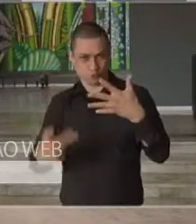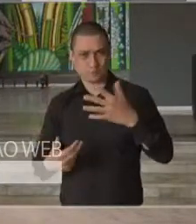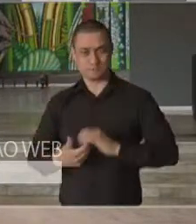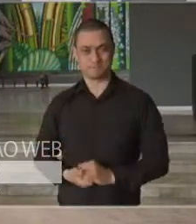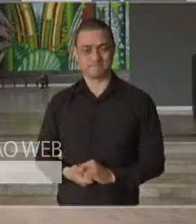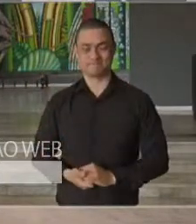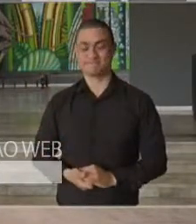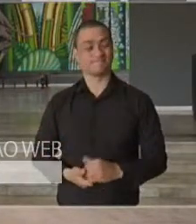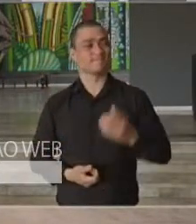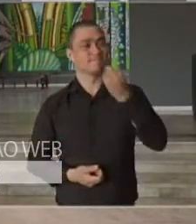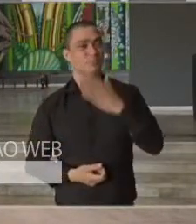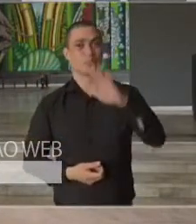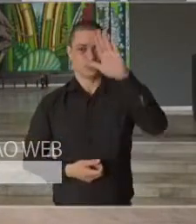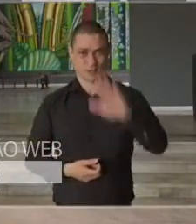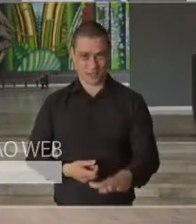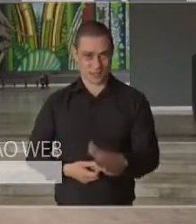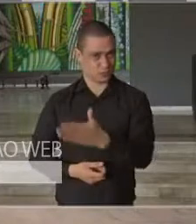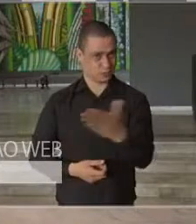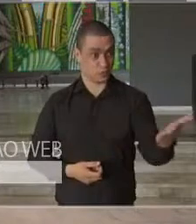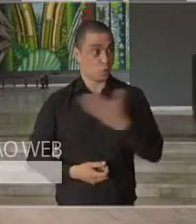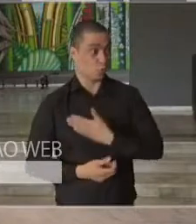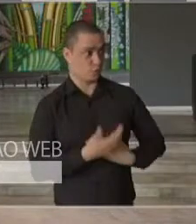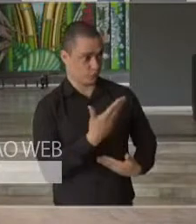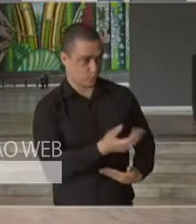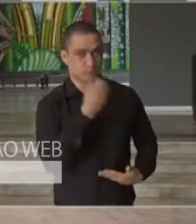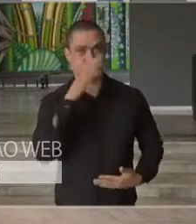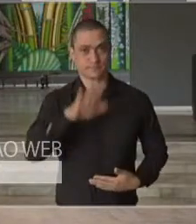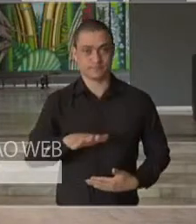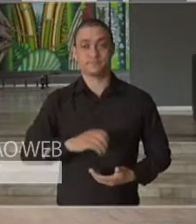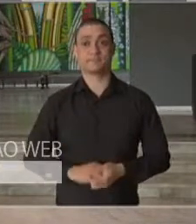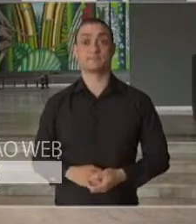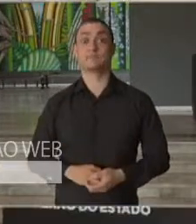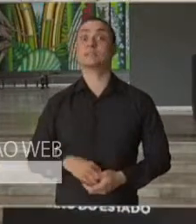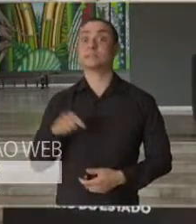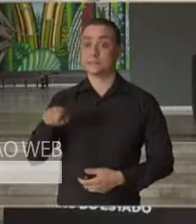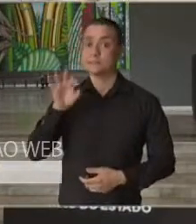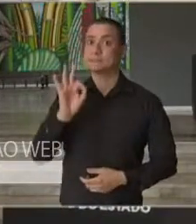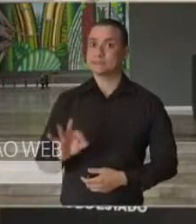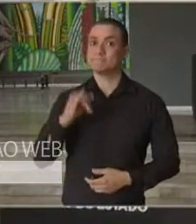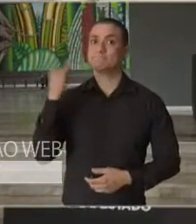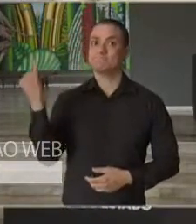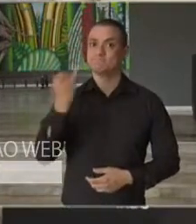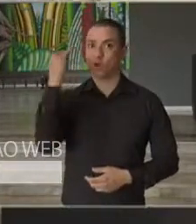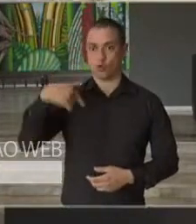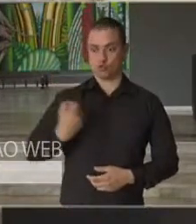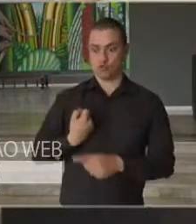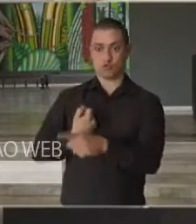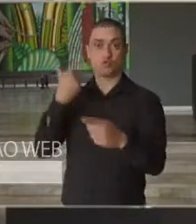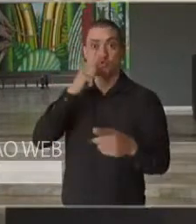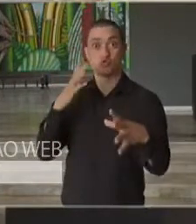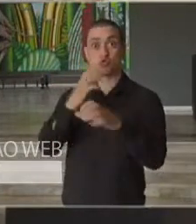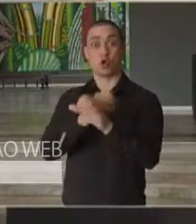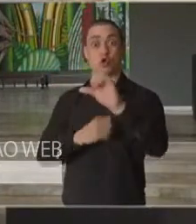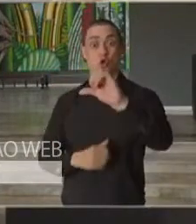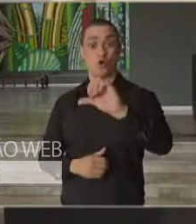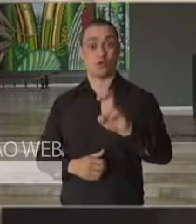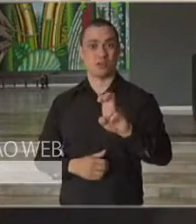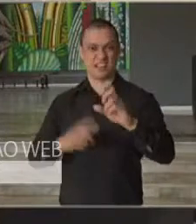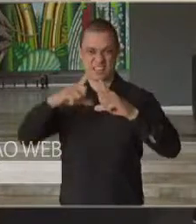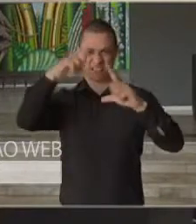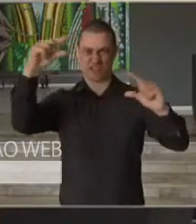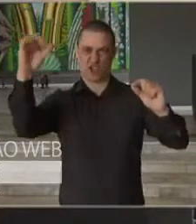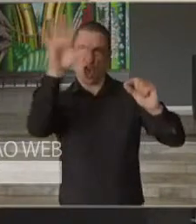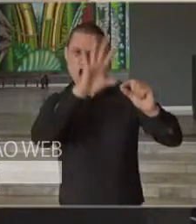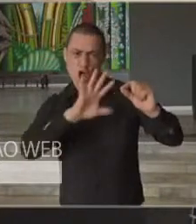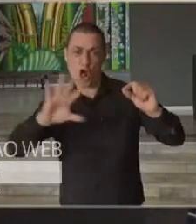Boa tarde a todos, boa tarde, governador. Importante índice alcançado hoje, 95% do estado